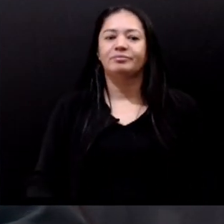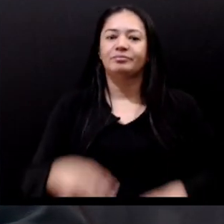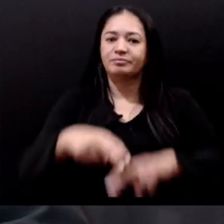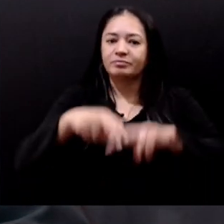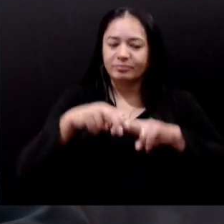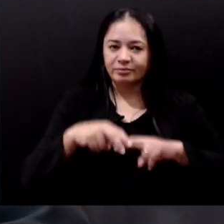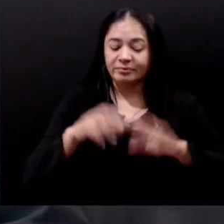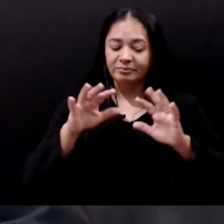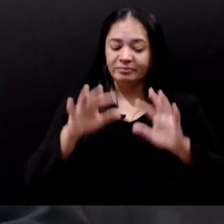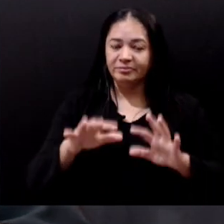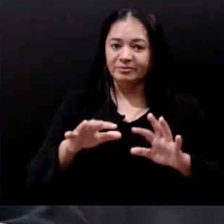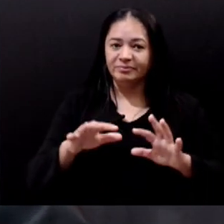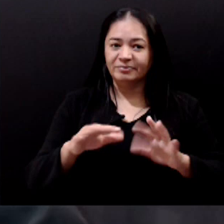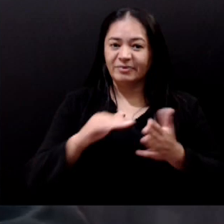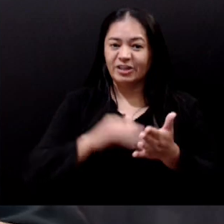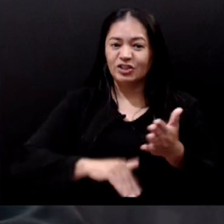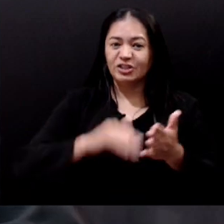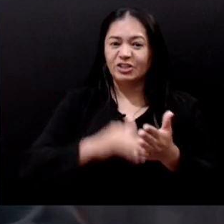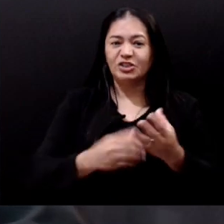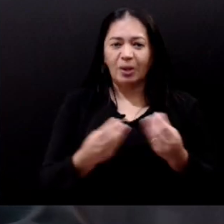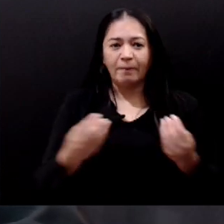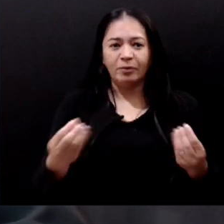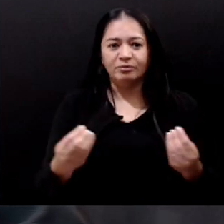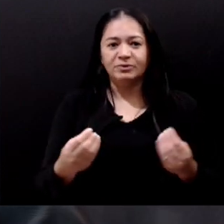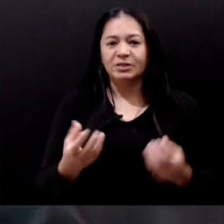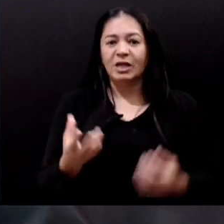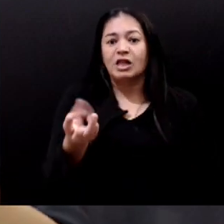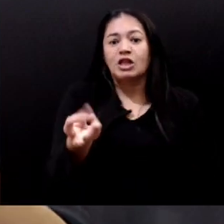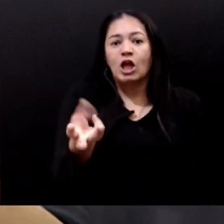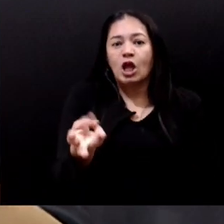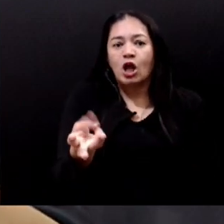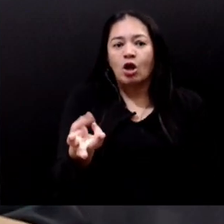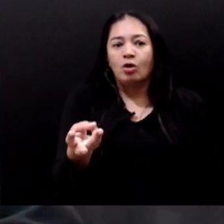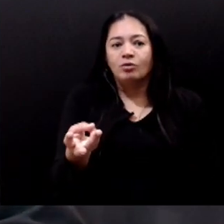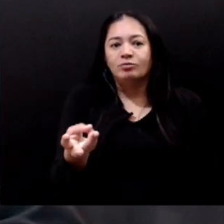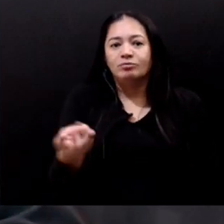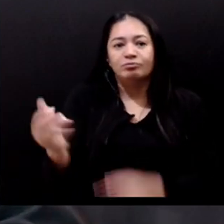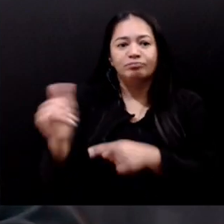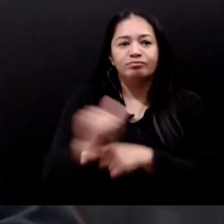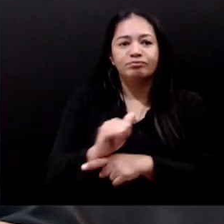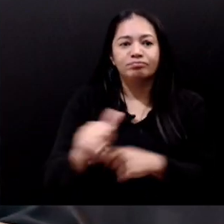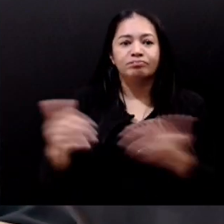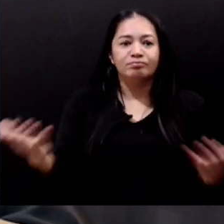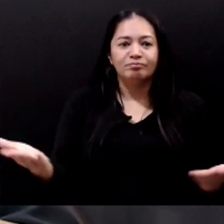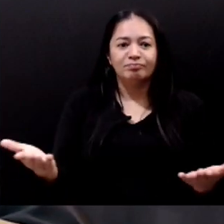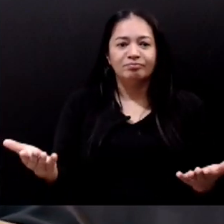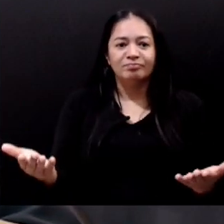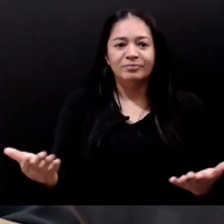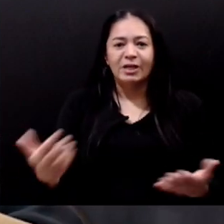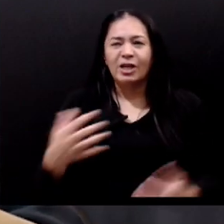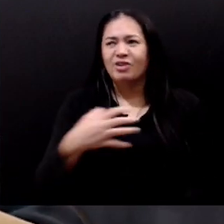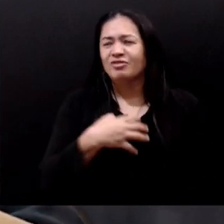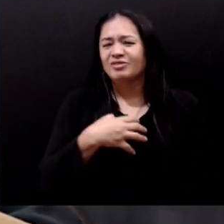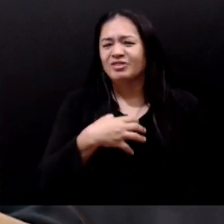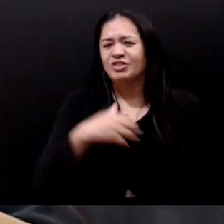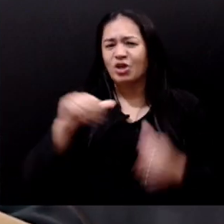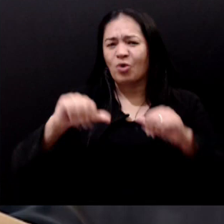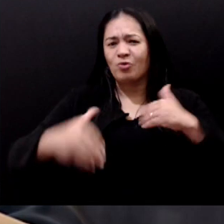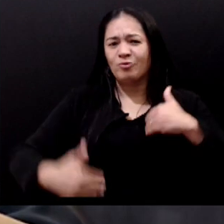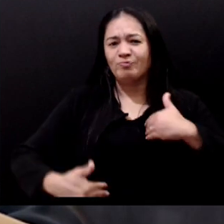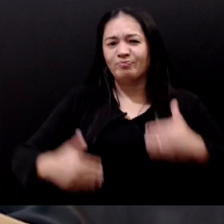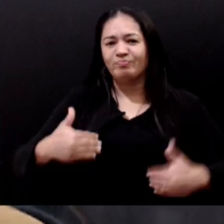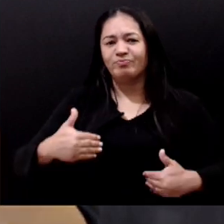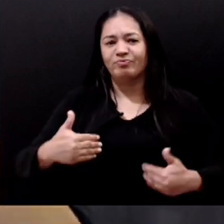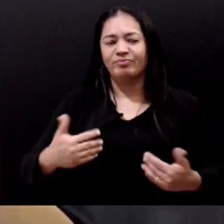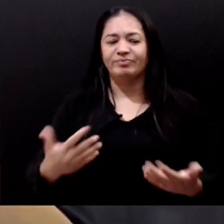ela vai gerar essa compulsão por esse mecanismo. Uhum. Ou seja, eu já não estava me sentindo bem com o meu corpo. Então, isso era